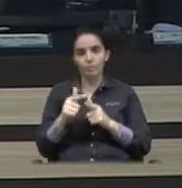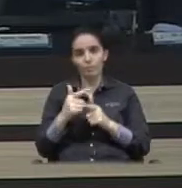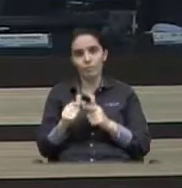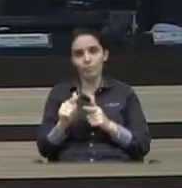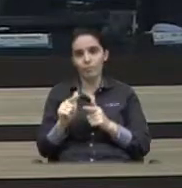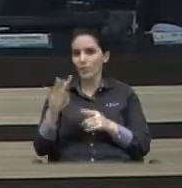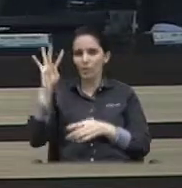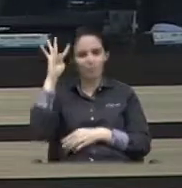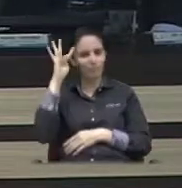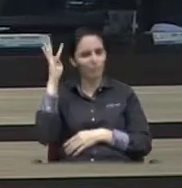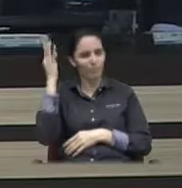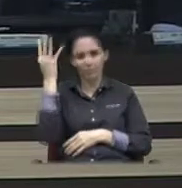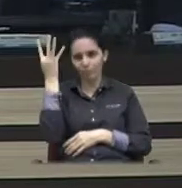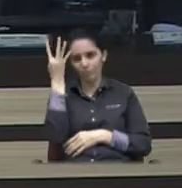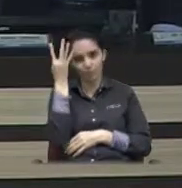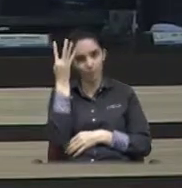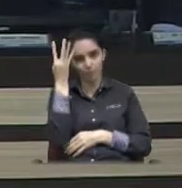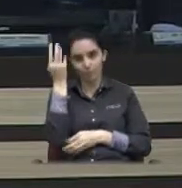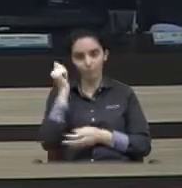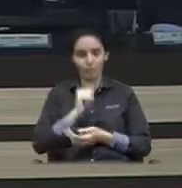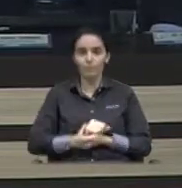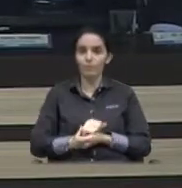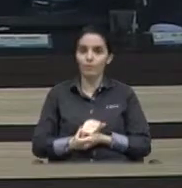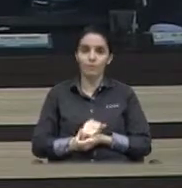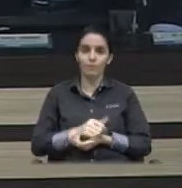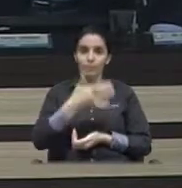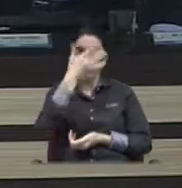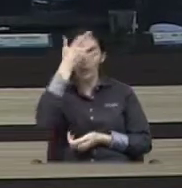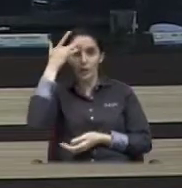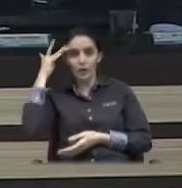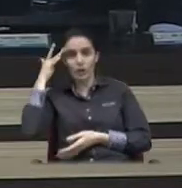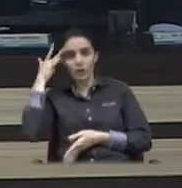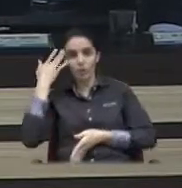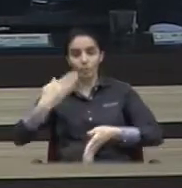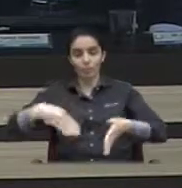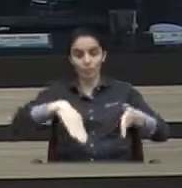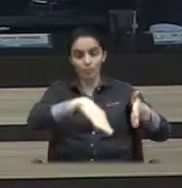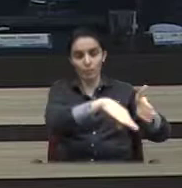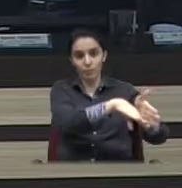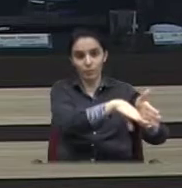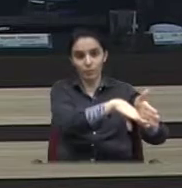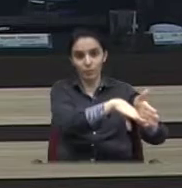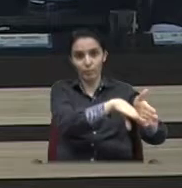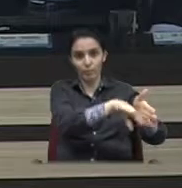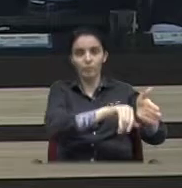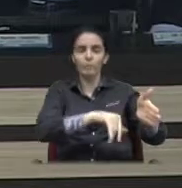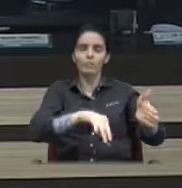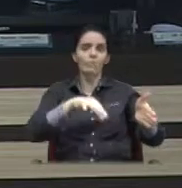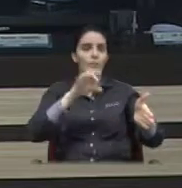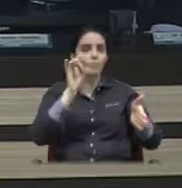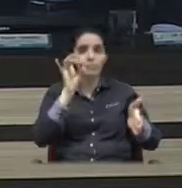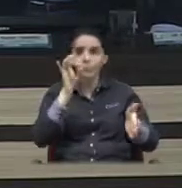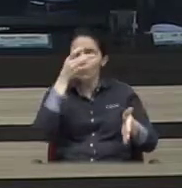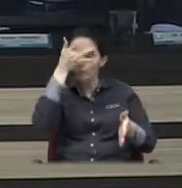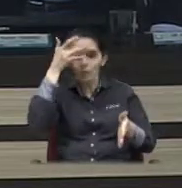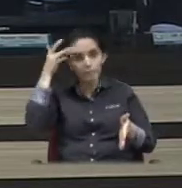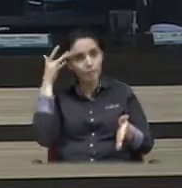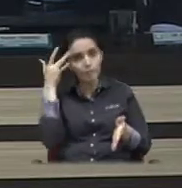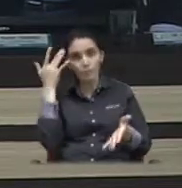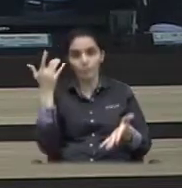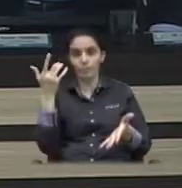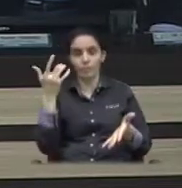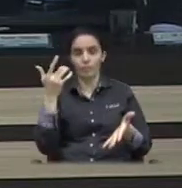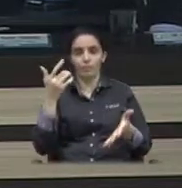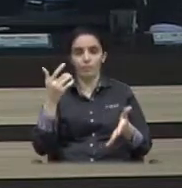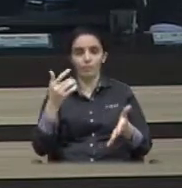solucionado. As pessoas que vão até lá, como eu disse, a maioria tem problema, é dispensação de remédios de tarja